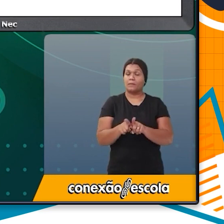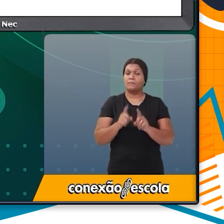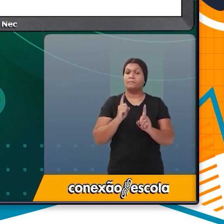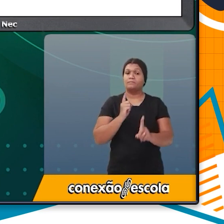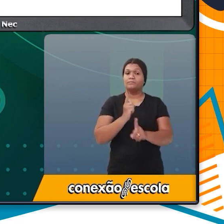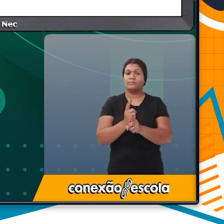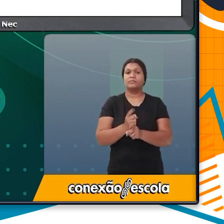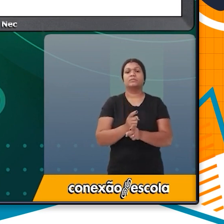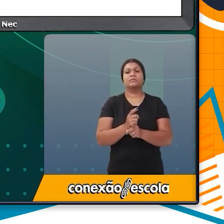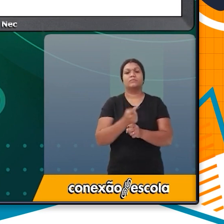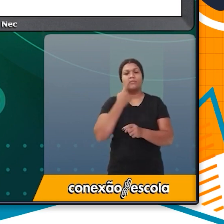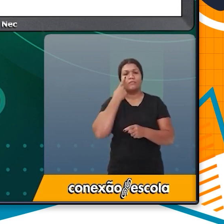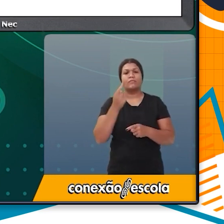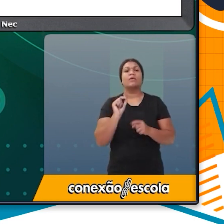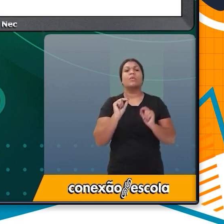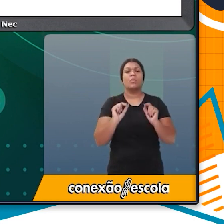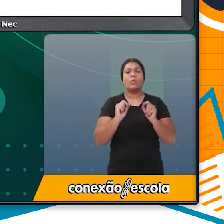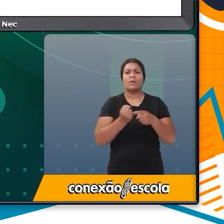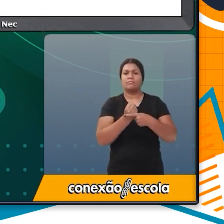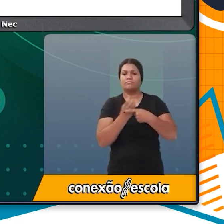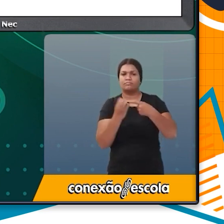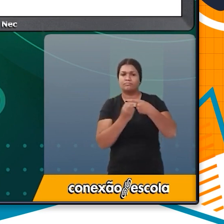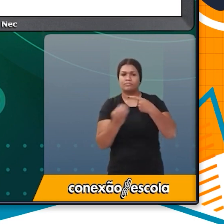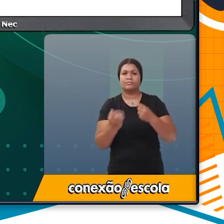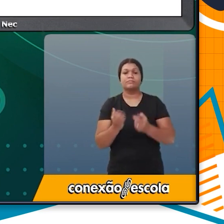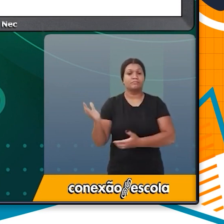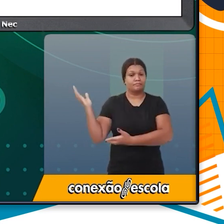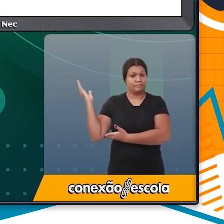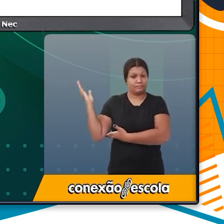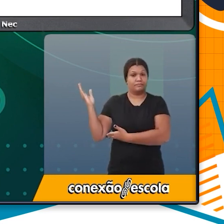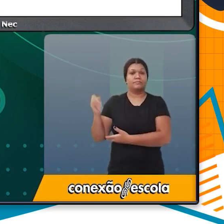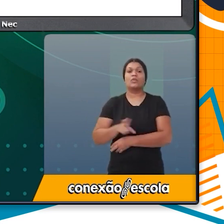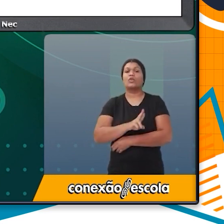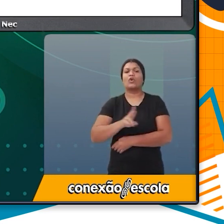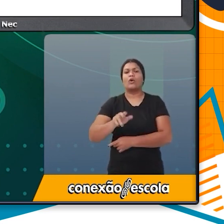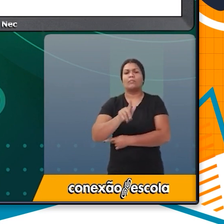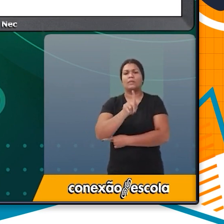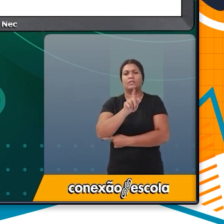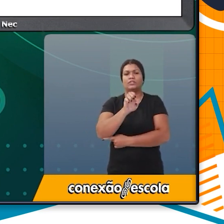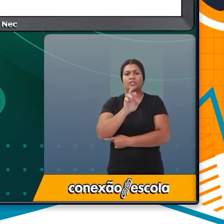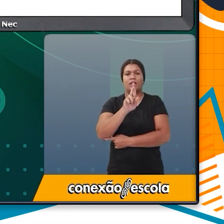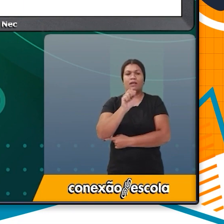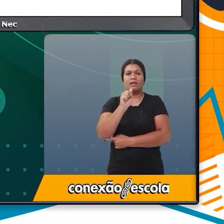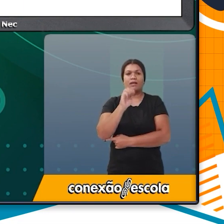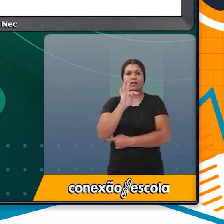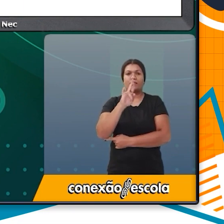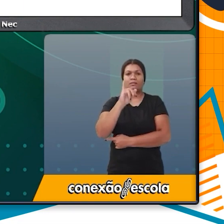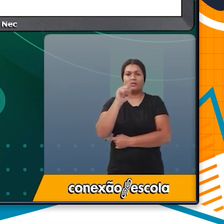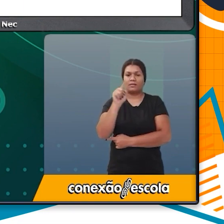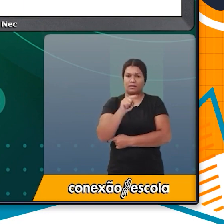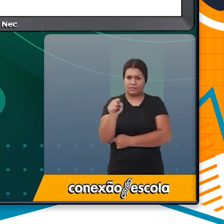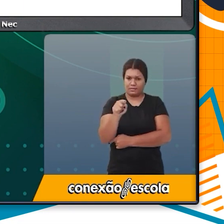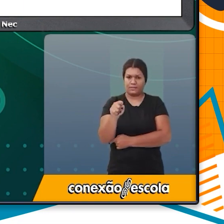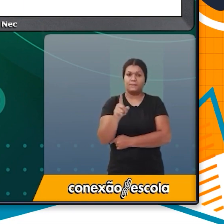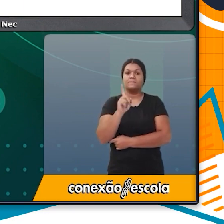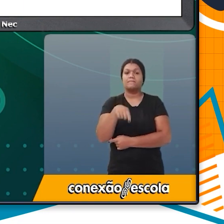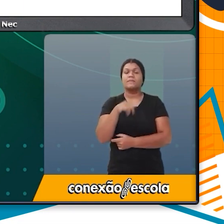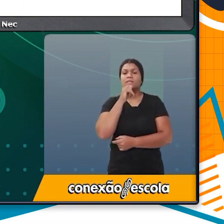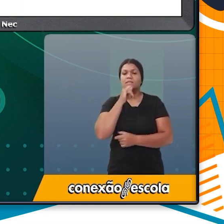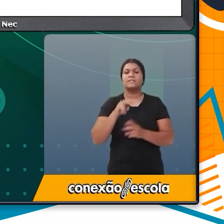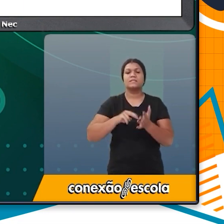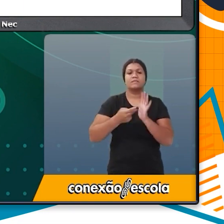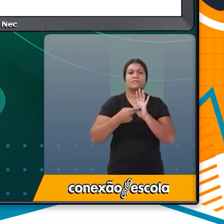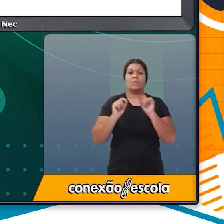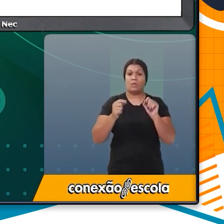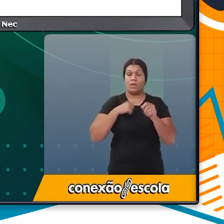fração geratriz de uma dízima periódica, ou seja, a fração que, quando eu efetuo a